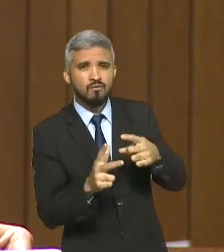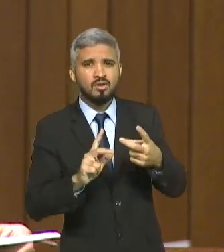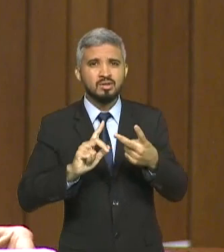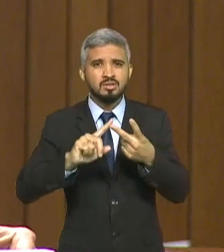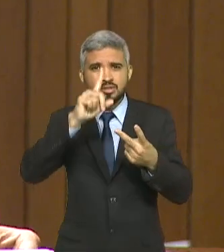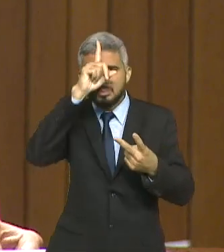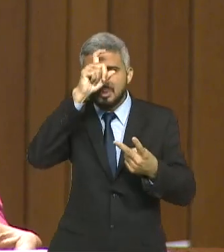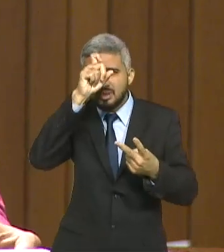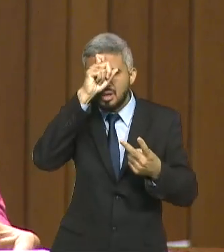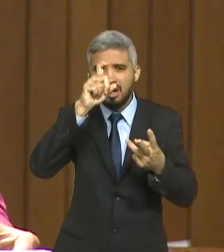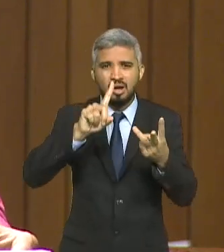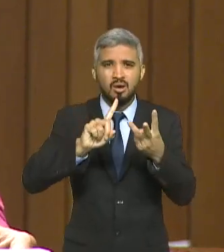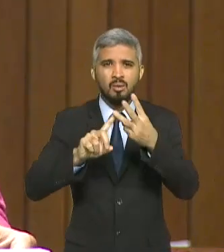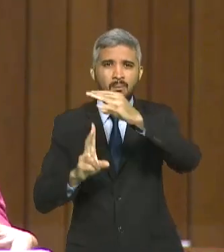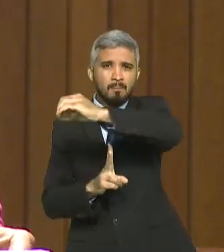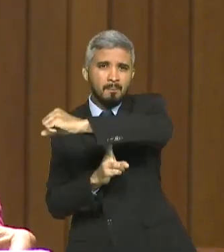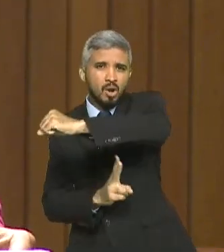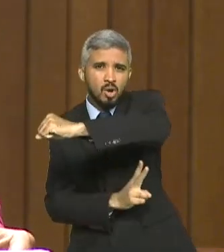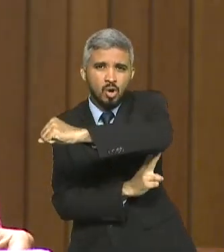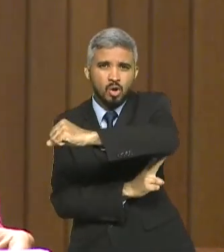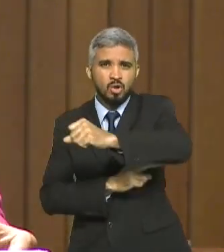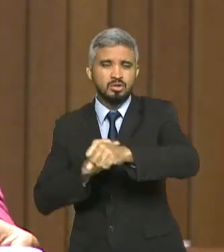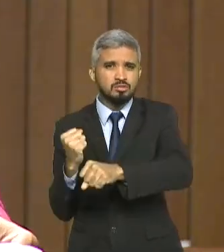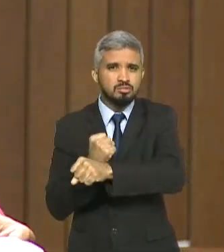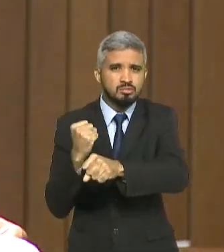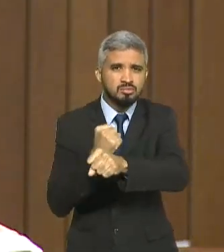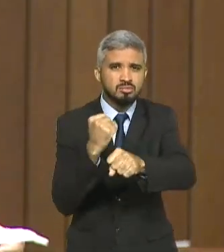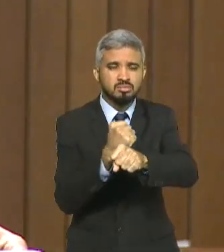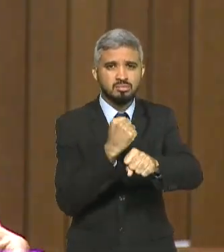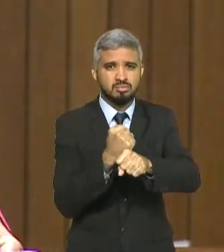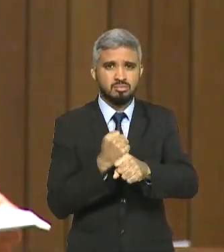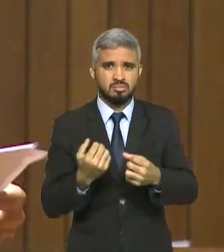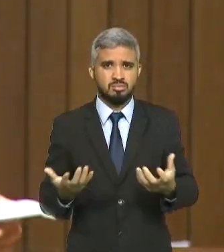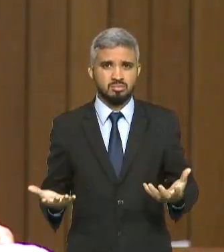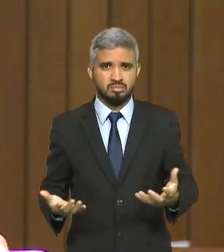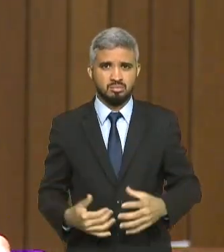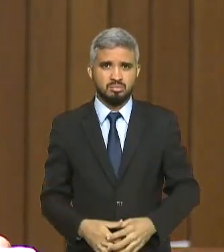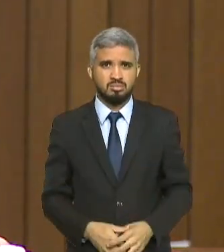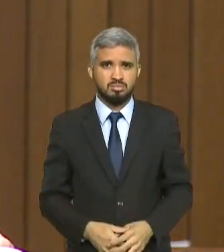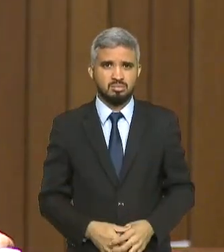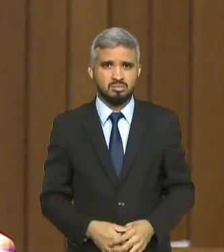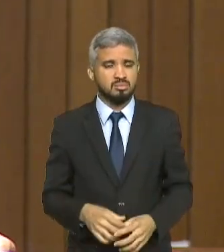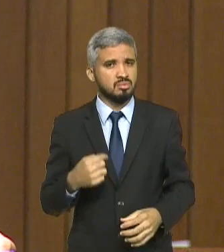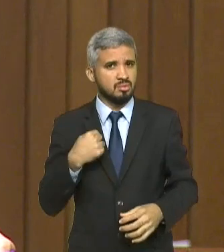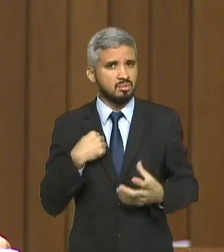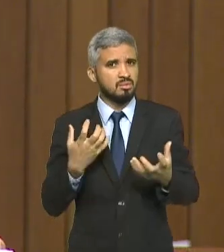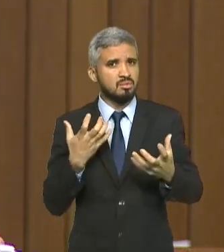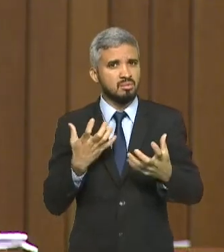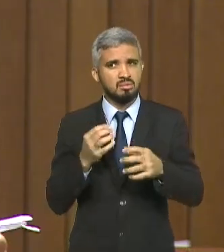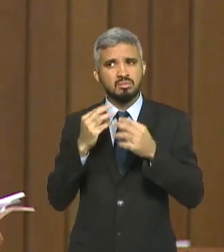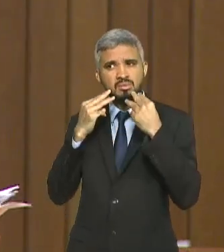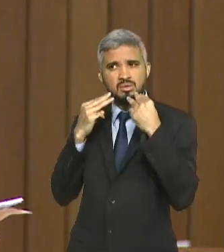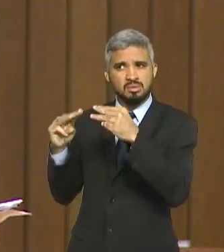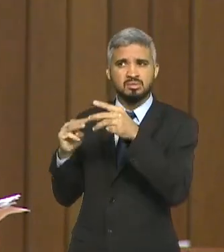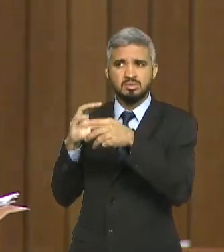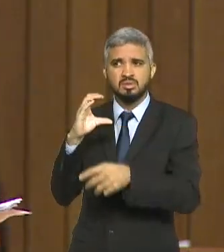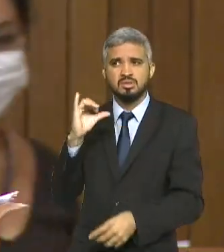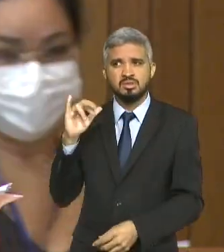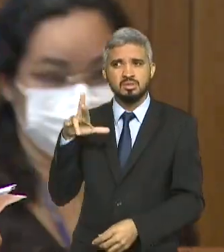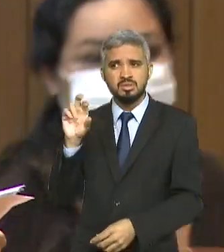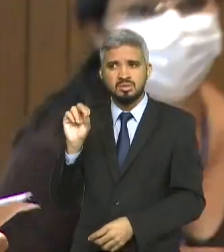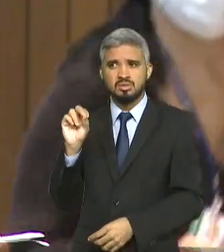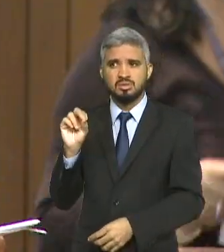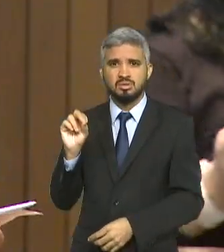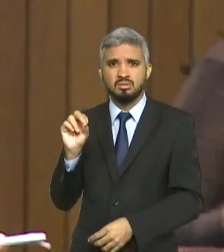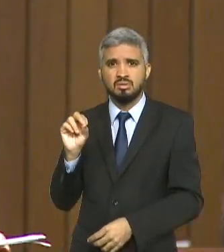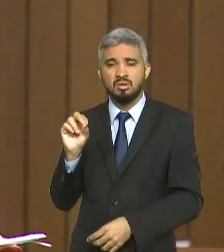pontes, construindo pontes, na verdade. Então, eu quero aqui fazer esse registro ao meu colega deputado e dizer que